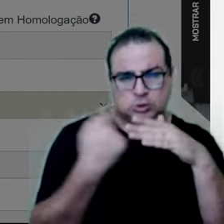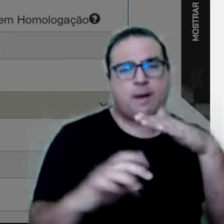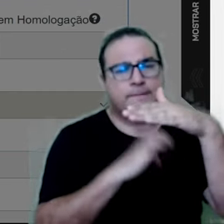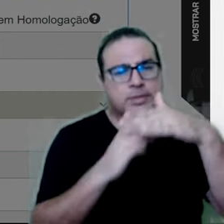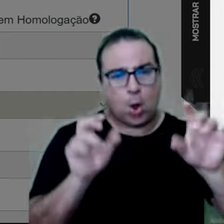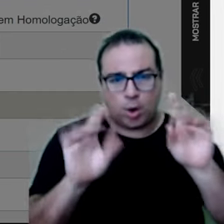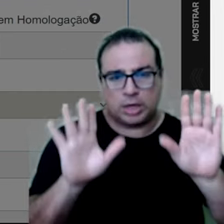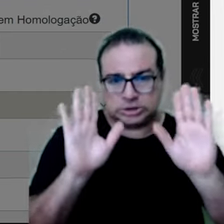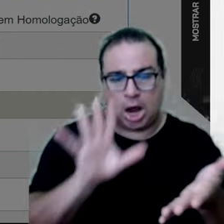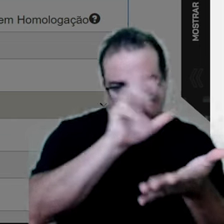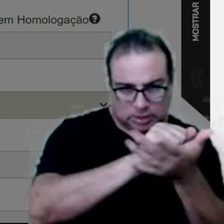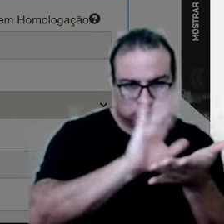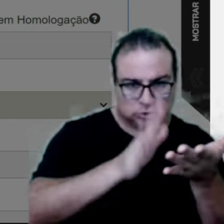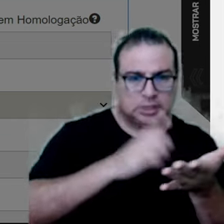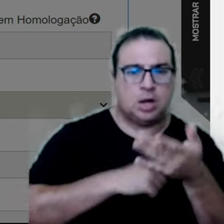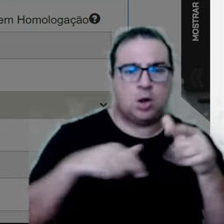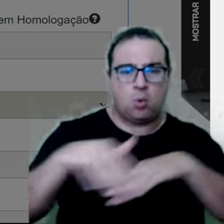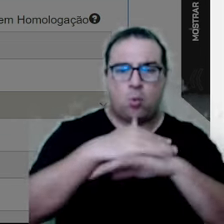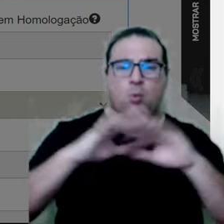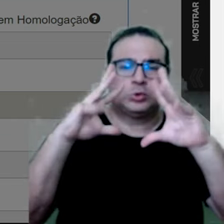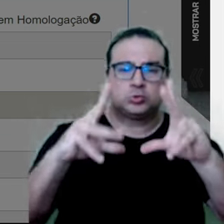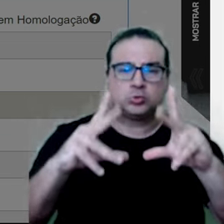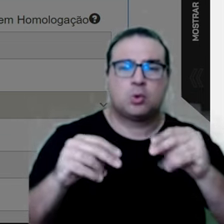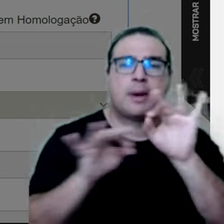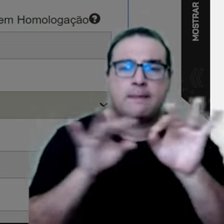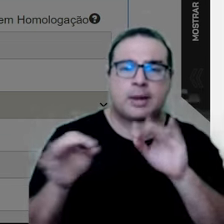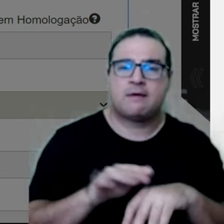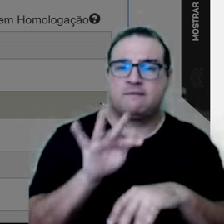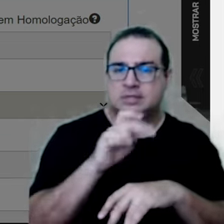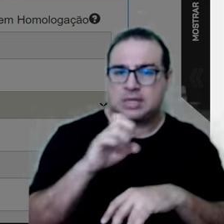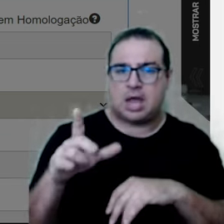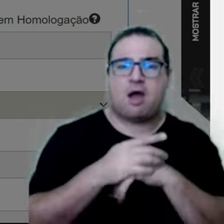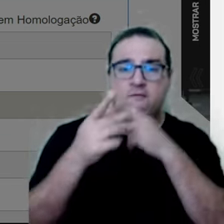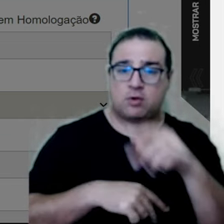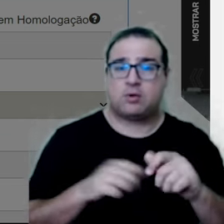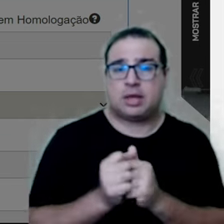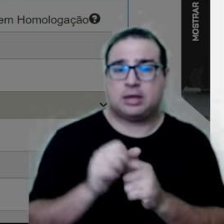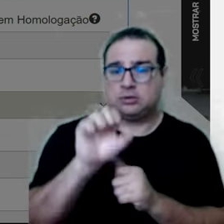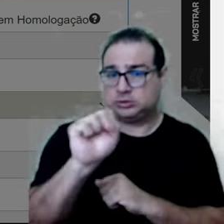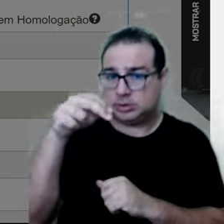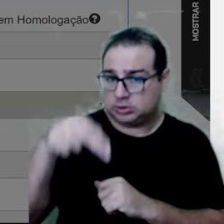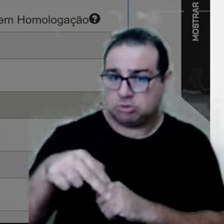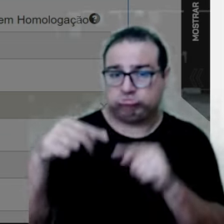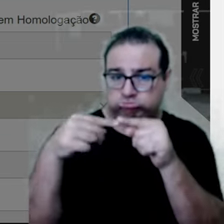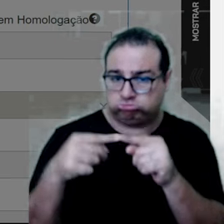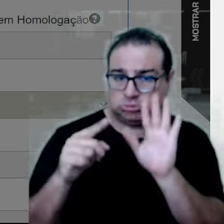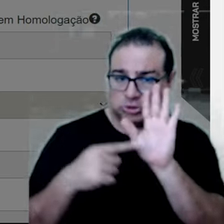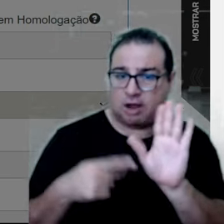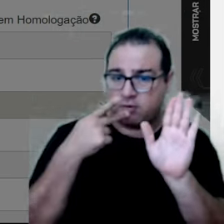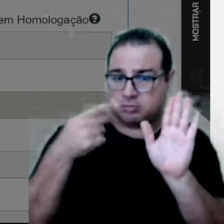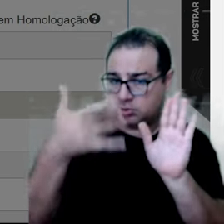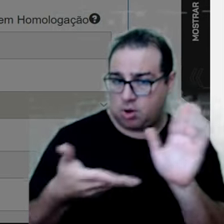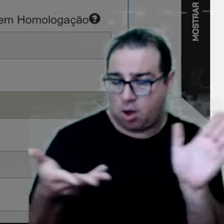sua empresa Tá ok lá no cadastro endereço ISO e tudo a gente configurou o fiscal falou que ela é do Simples Nacional nesse nosso início aqui de